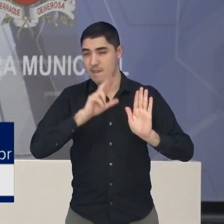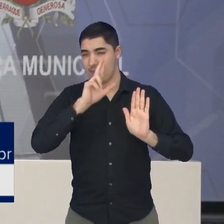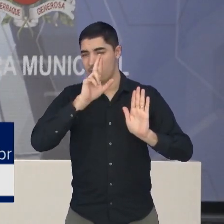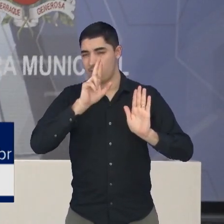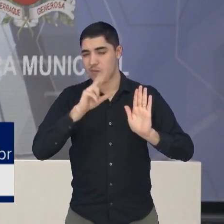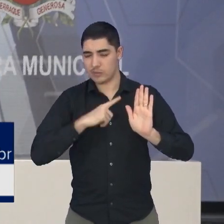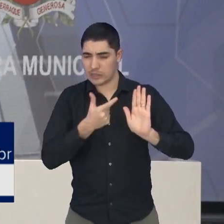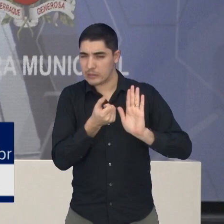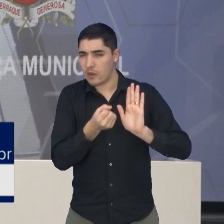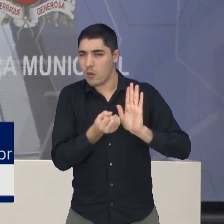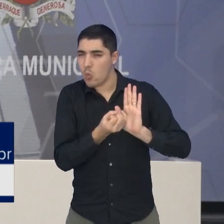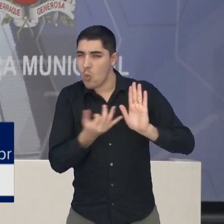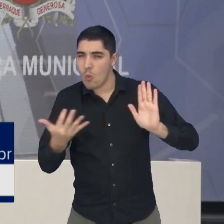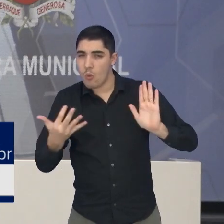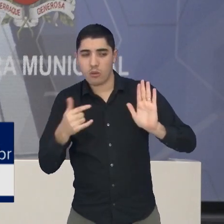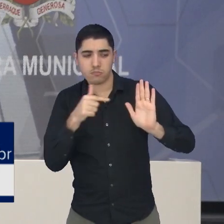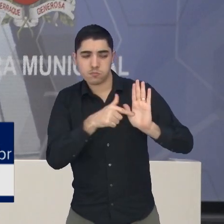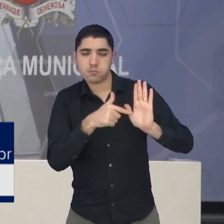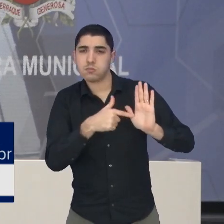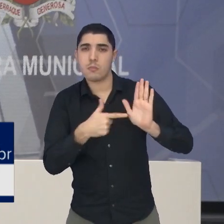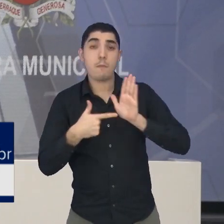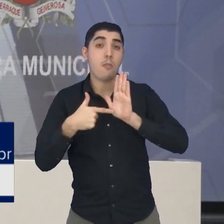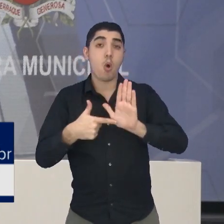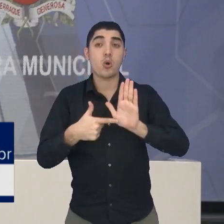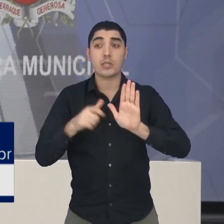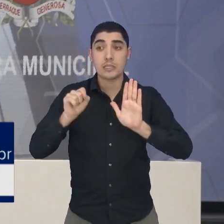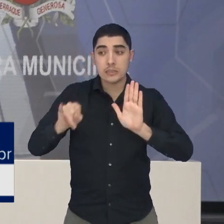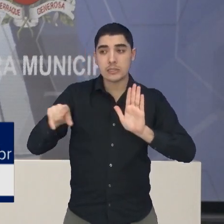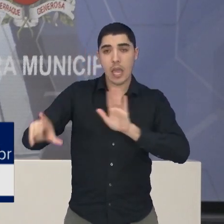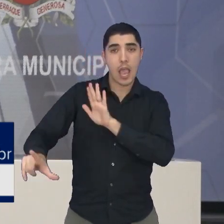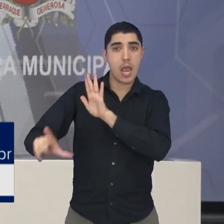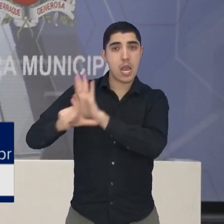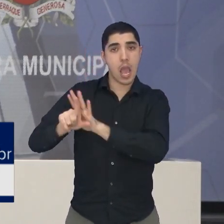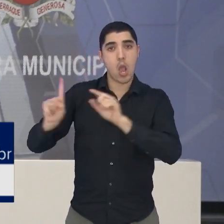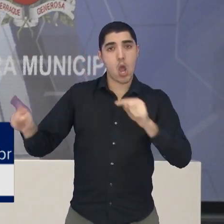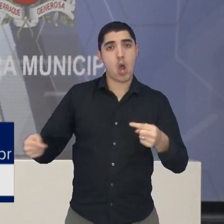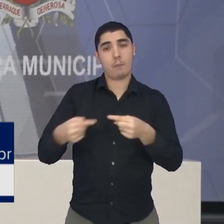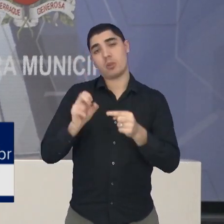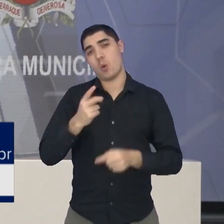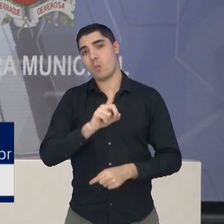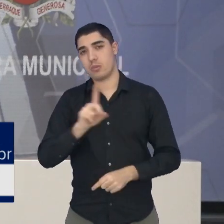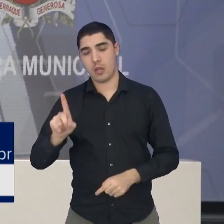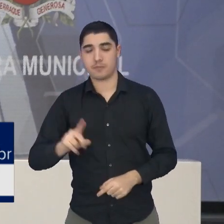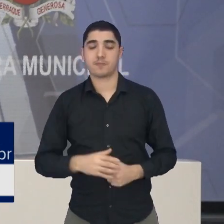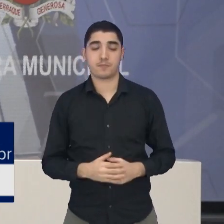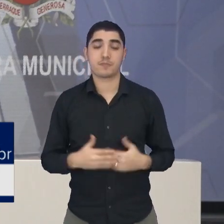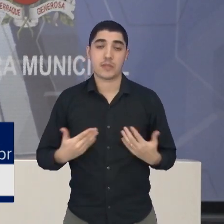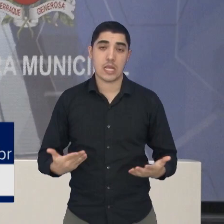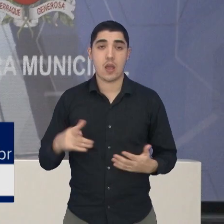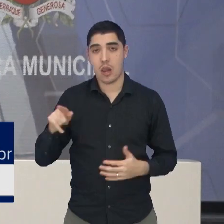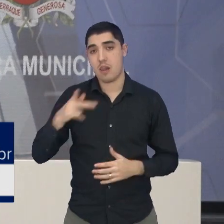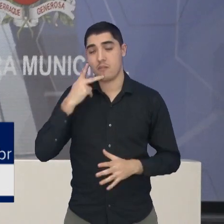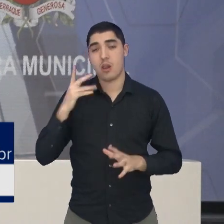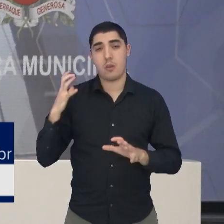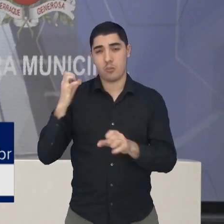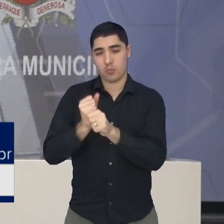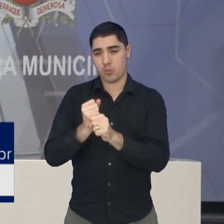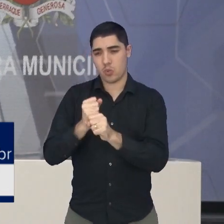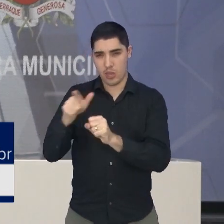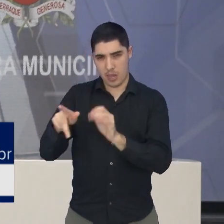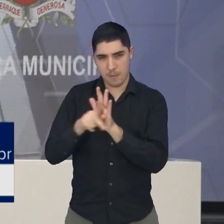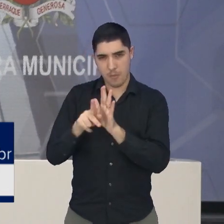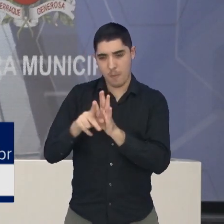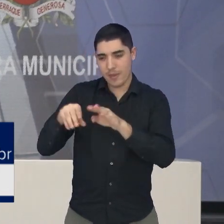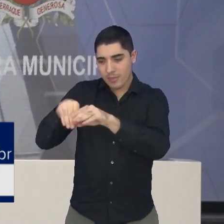que comprometem a sua legalidade. Ela visa alterar fatores da forma de cálculo da outorga onerosa,